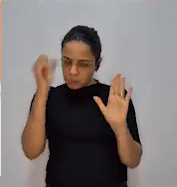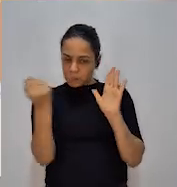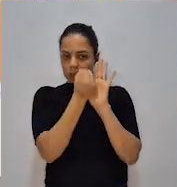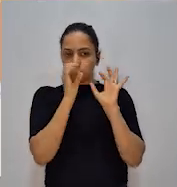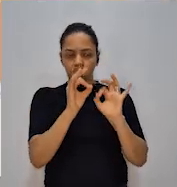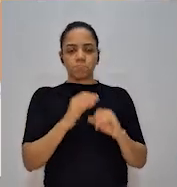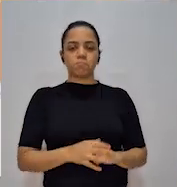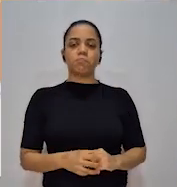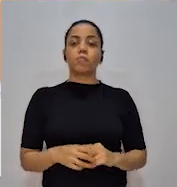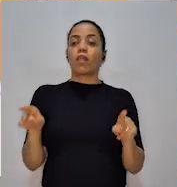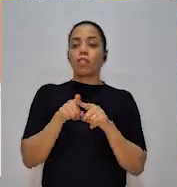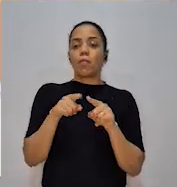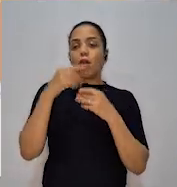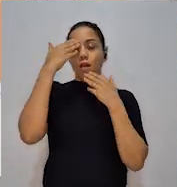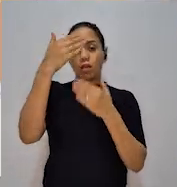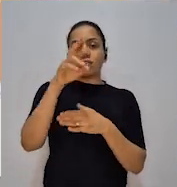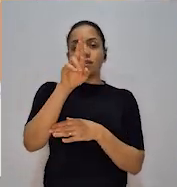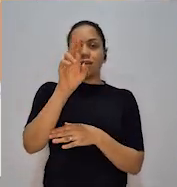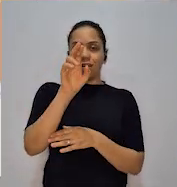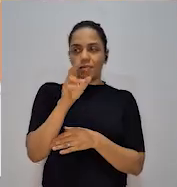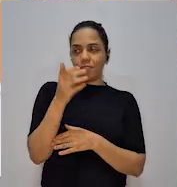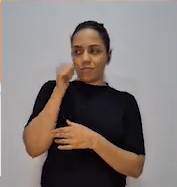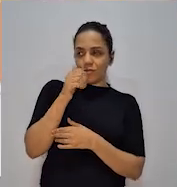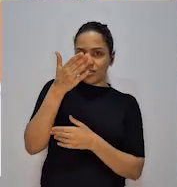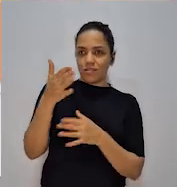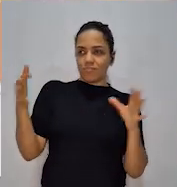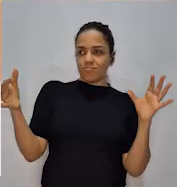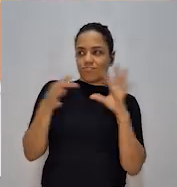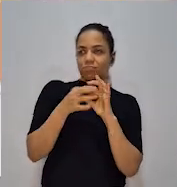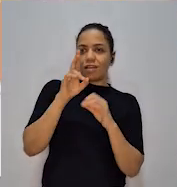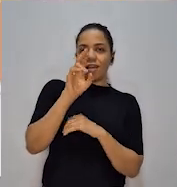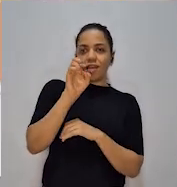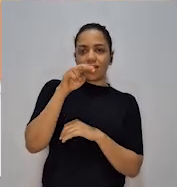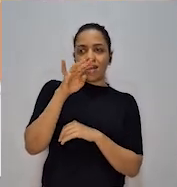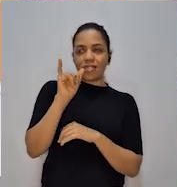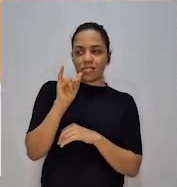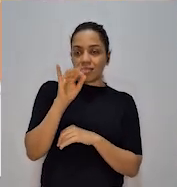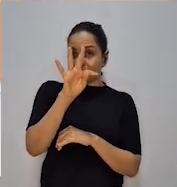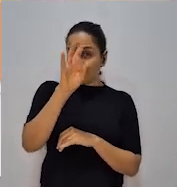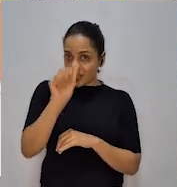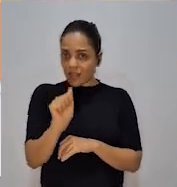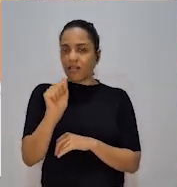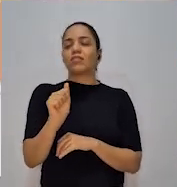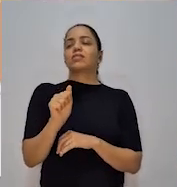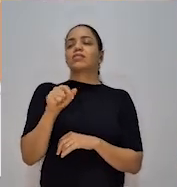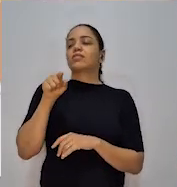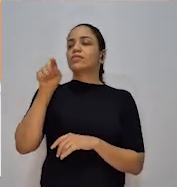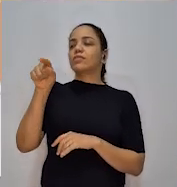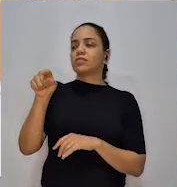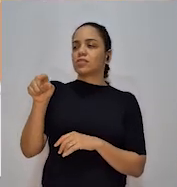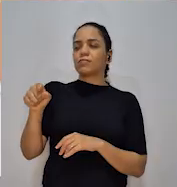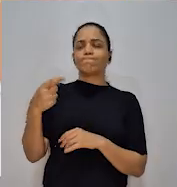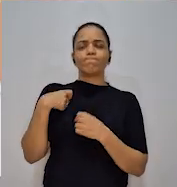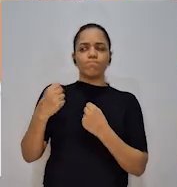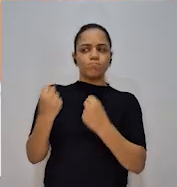queria agradecer, Renata, através dessa conexão com a Ana, a gente se conheceu e trouxe essa potência, né, de